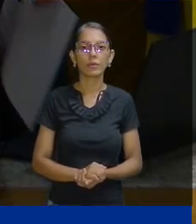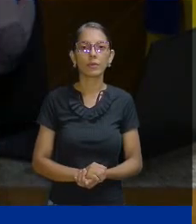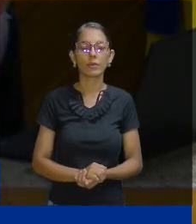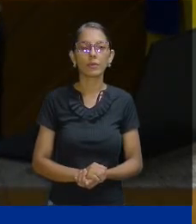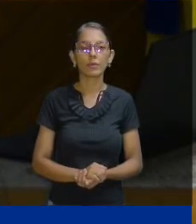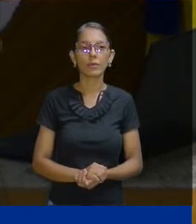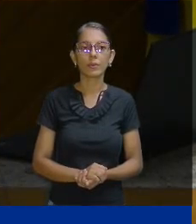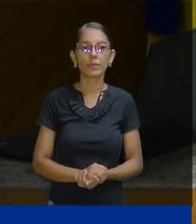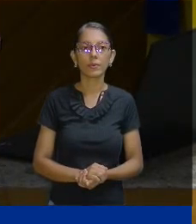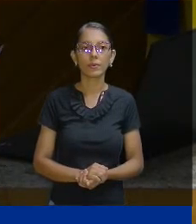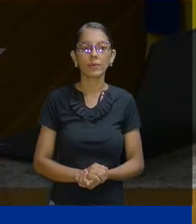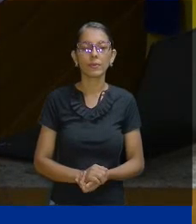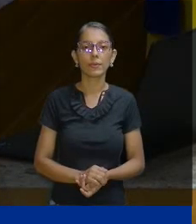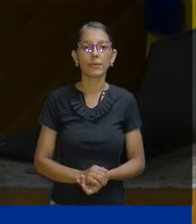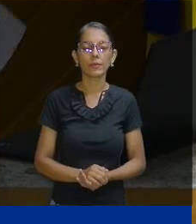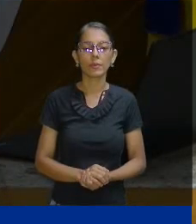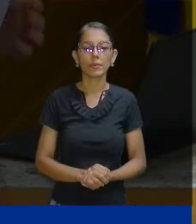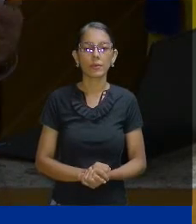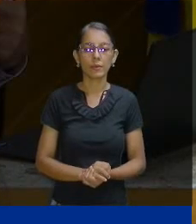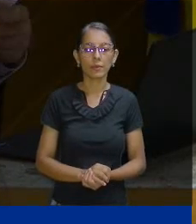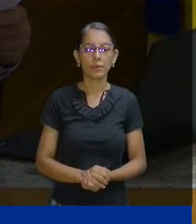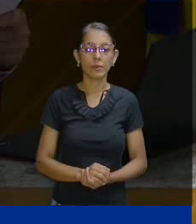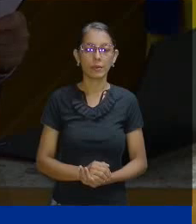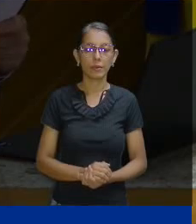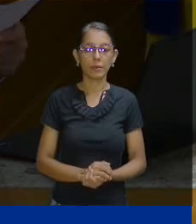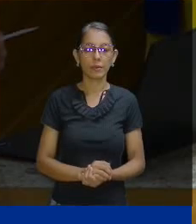Foco no desembargador Carmo Antônio.